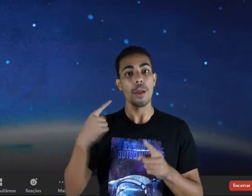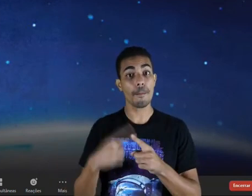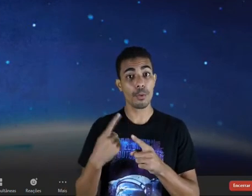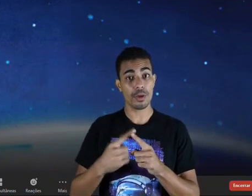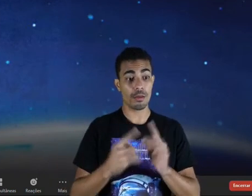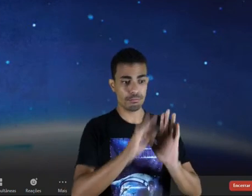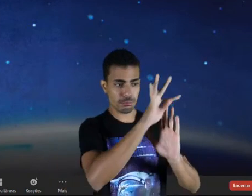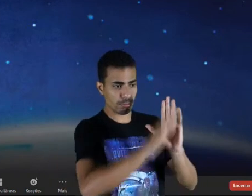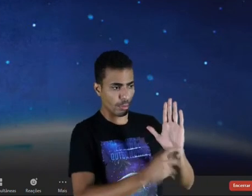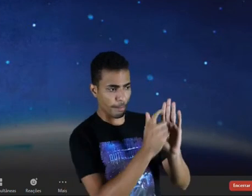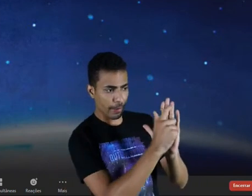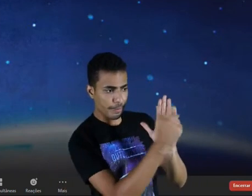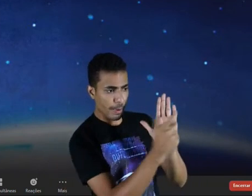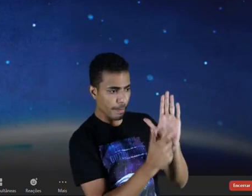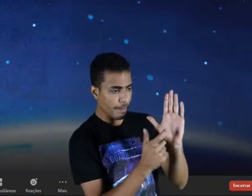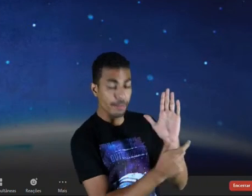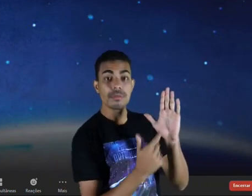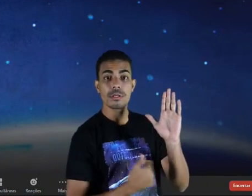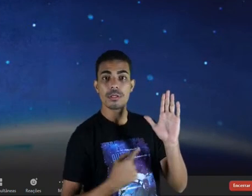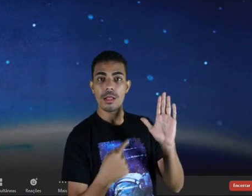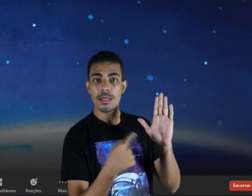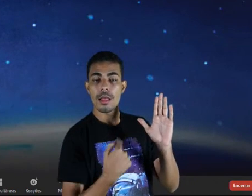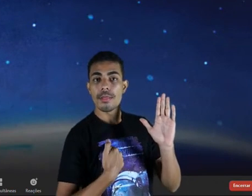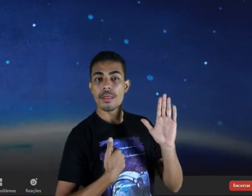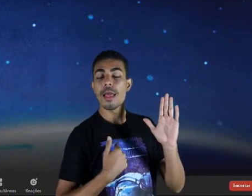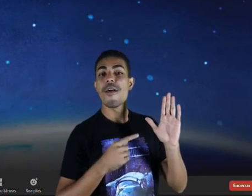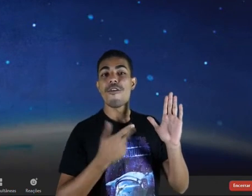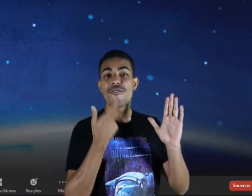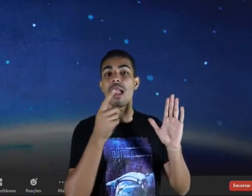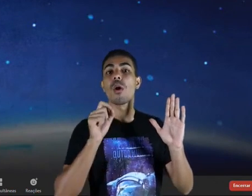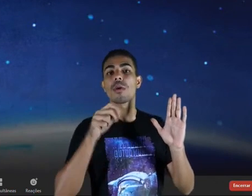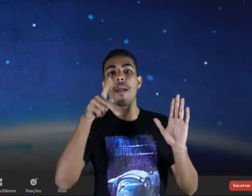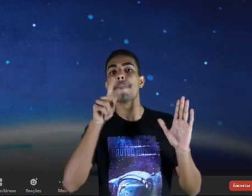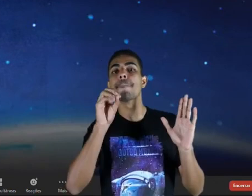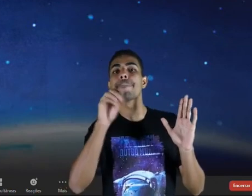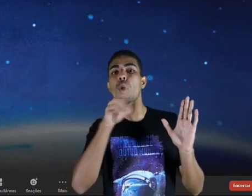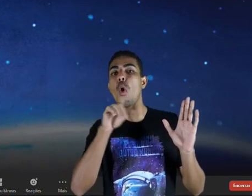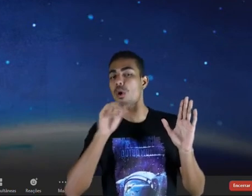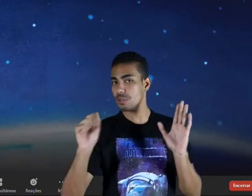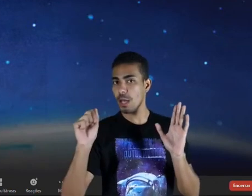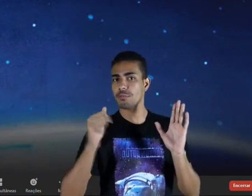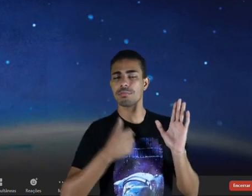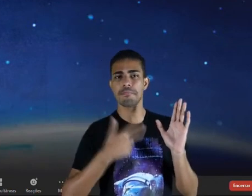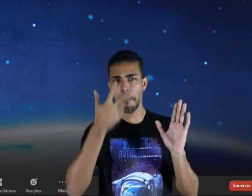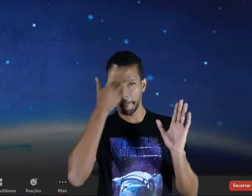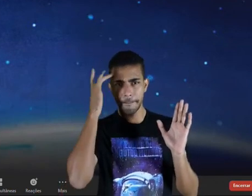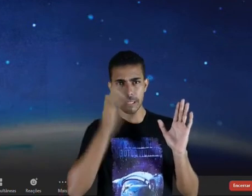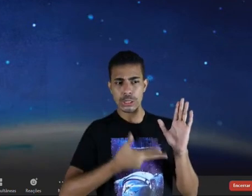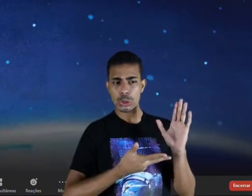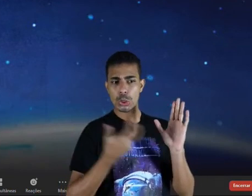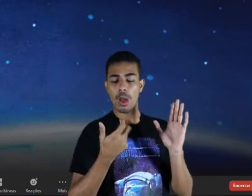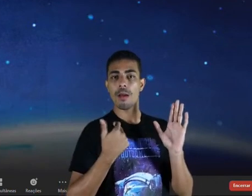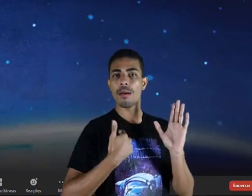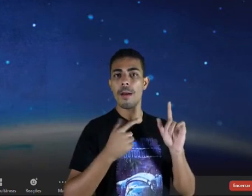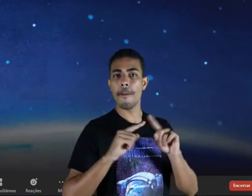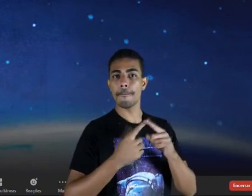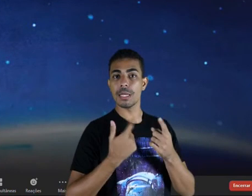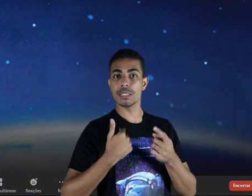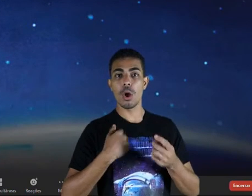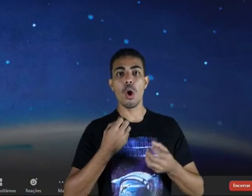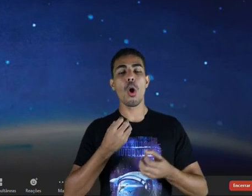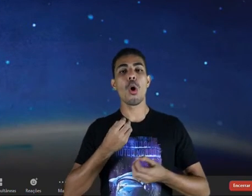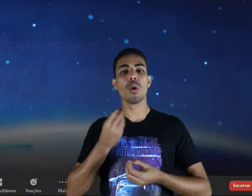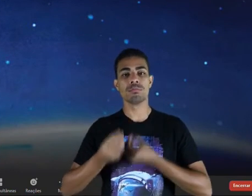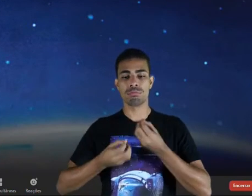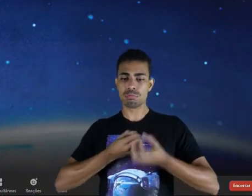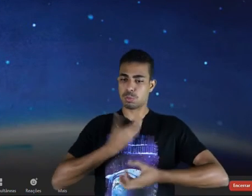que quando um profeta estava falando em prosa, as pessoas prestavam atenção. Mas quando ele mudava o tom do discurso e